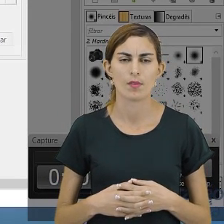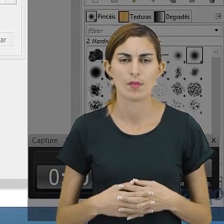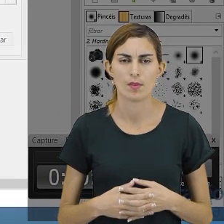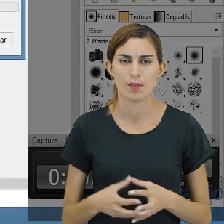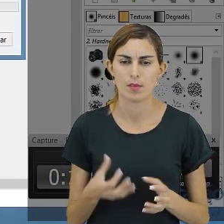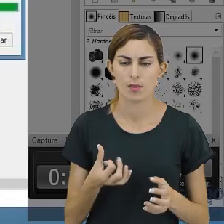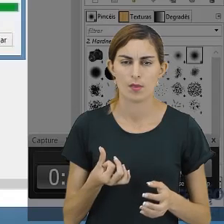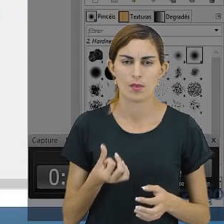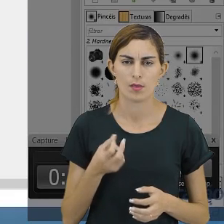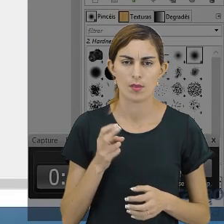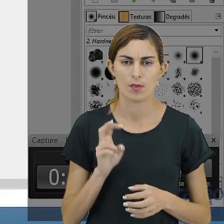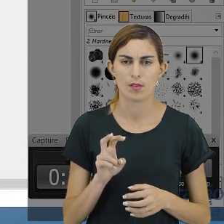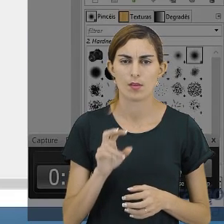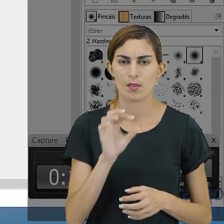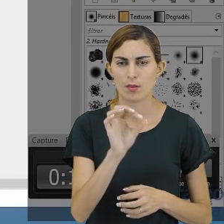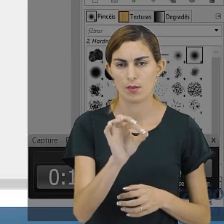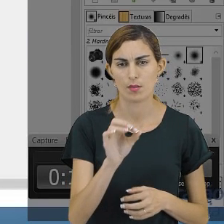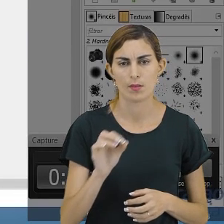de 65%.